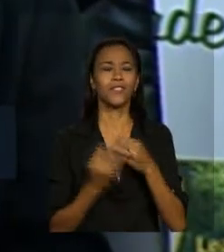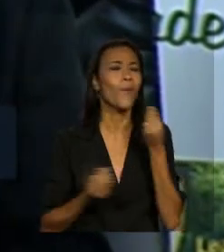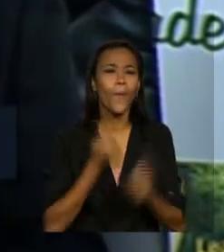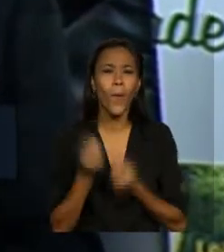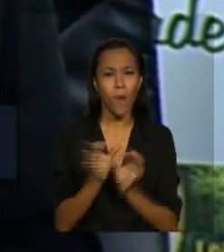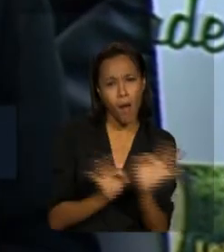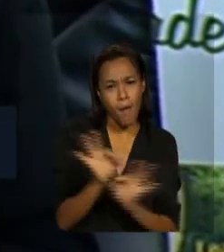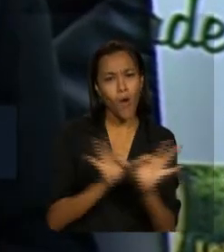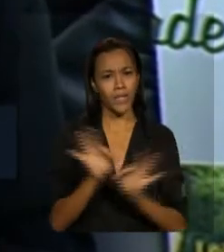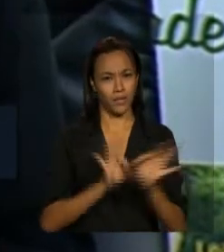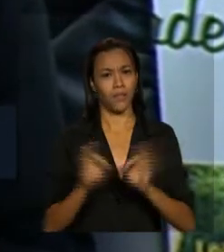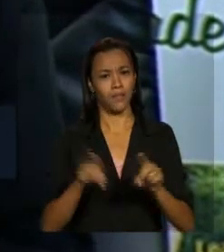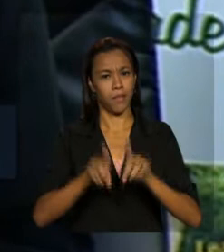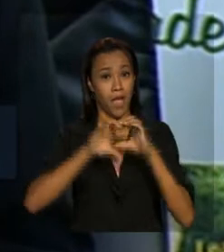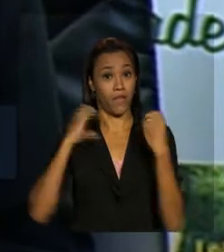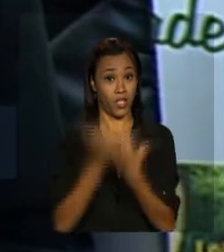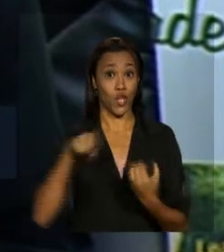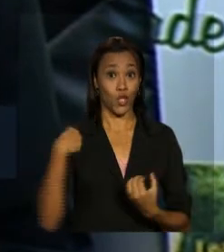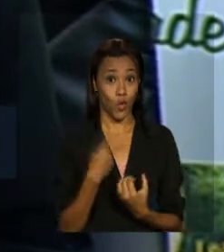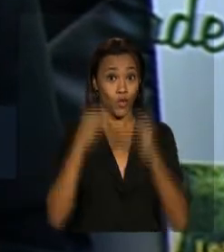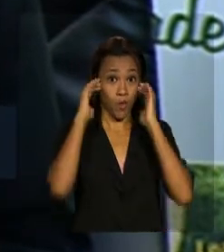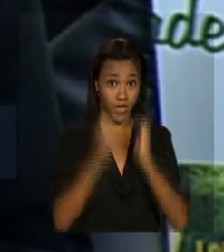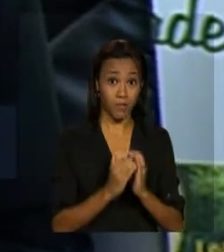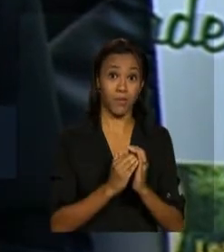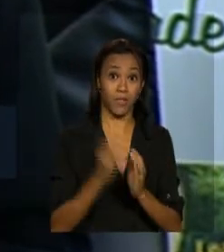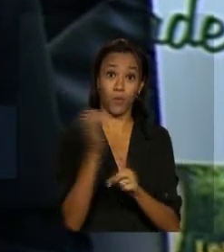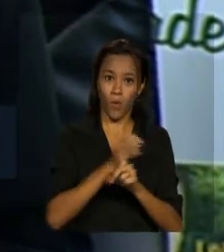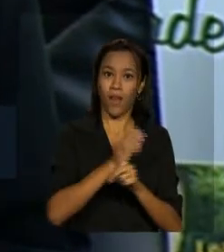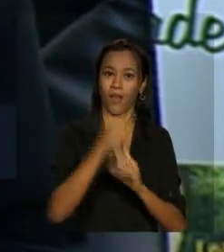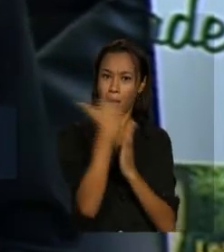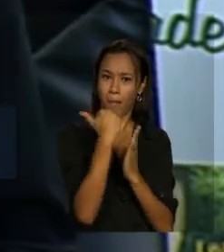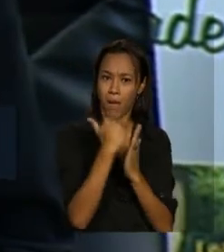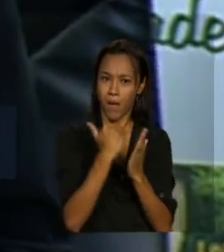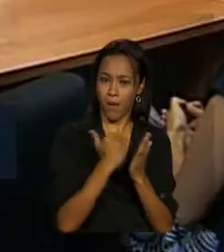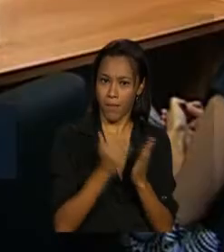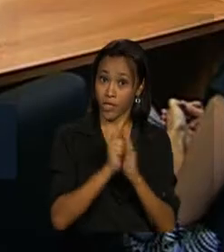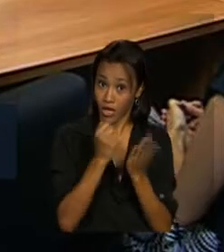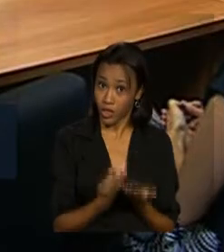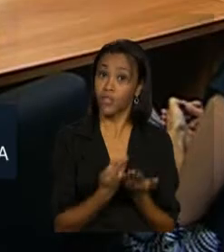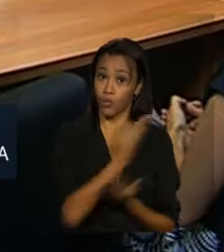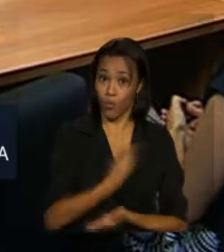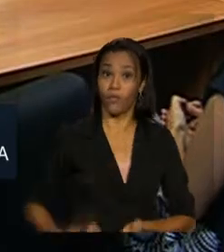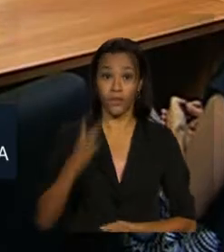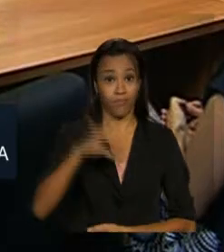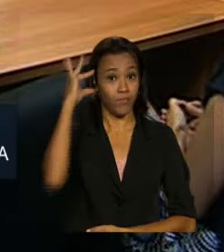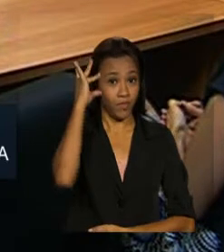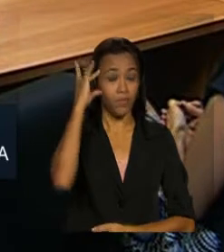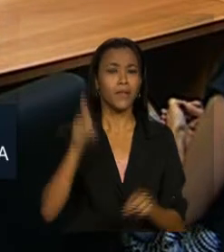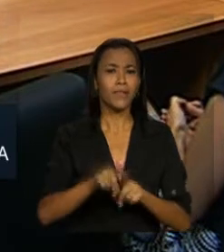trabalhando a preparação da conferência, nós estamos cumprindo as diretrizes de governo da presidenta Dilma e aproximando o Brasil da sua meta, que